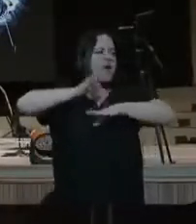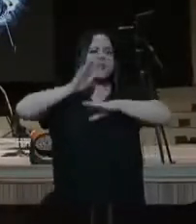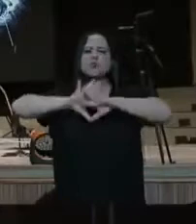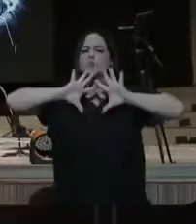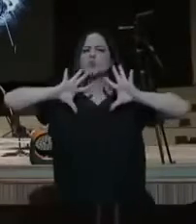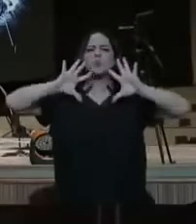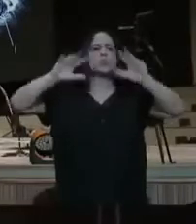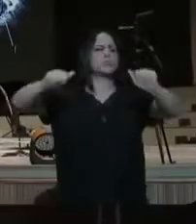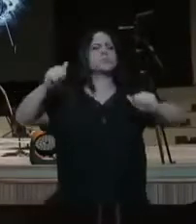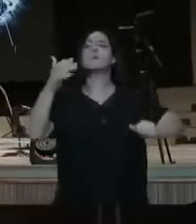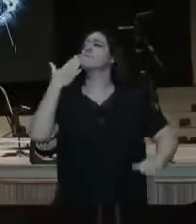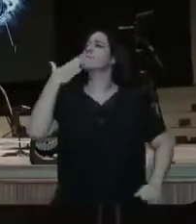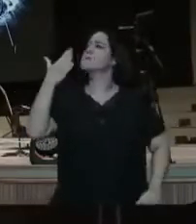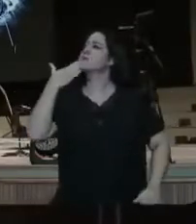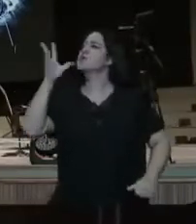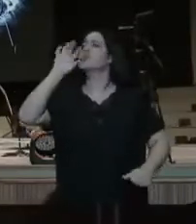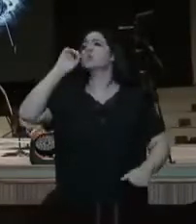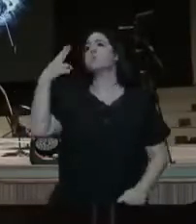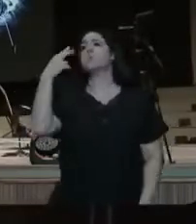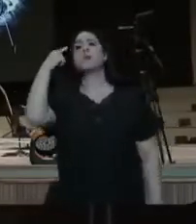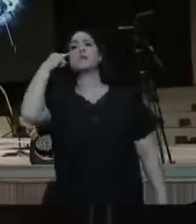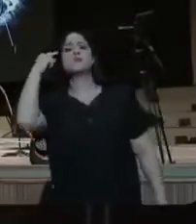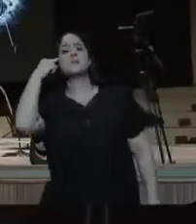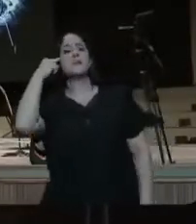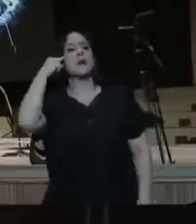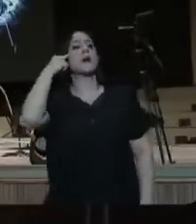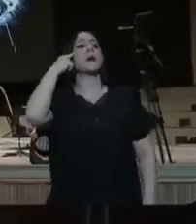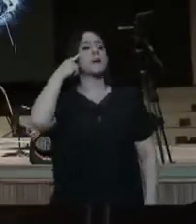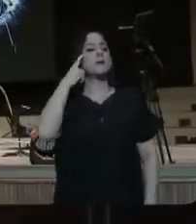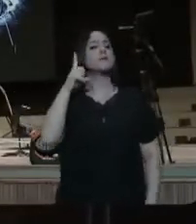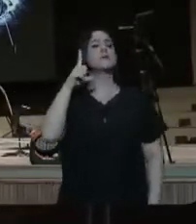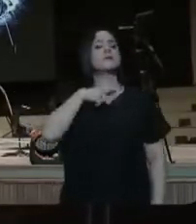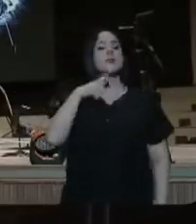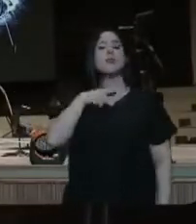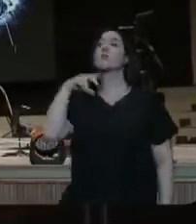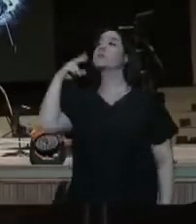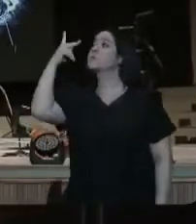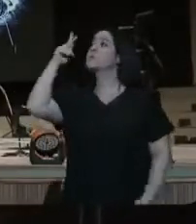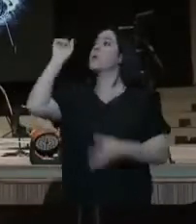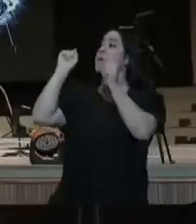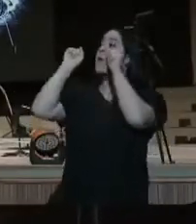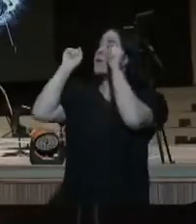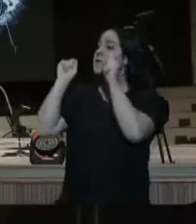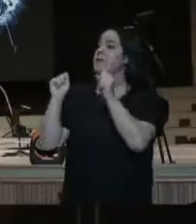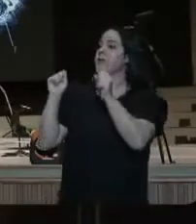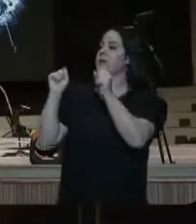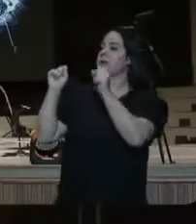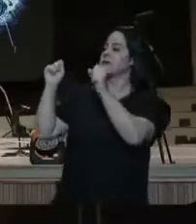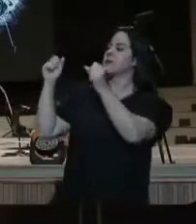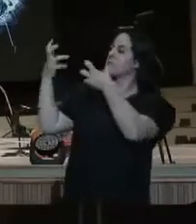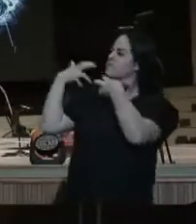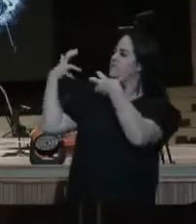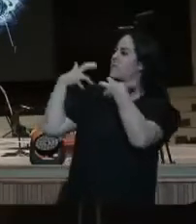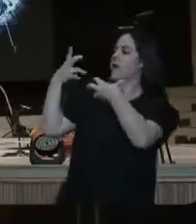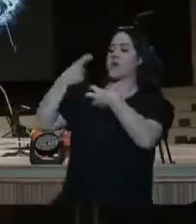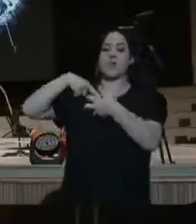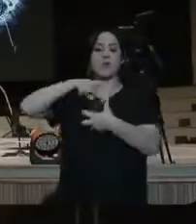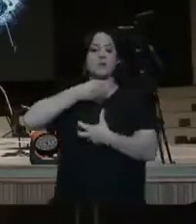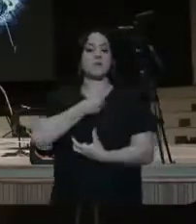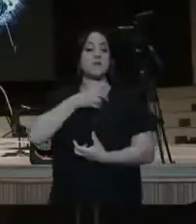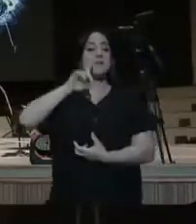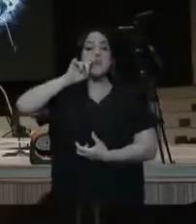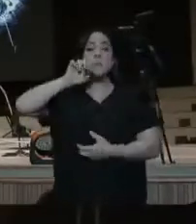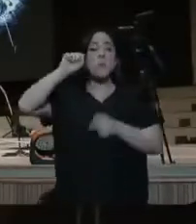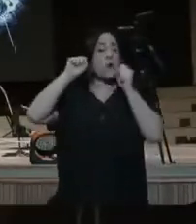tudo quanto pedimos ou pensamos conforme o seu poder que opere nós ele é poderoso